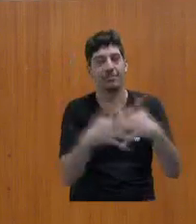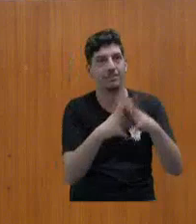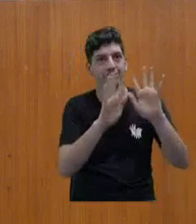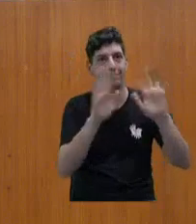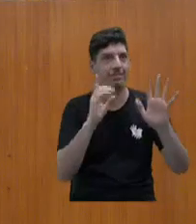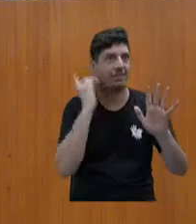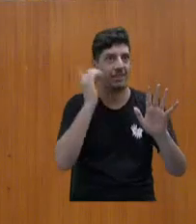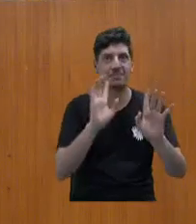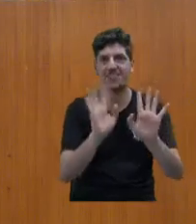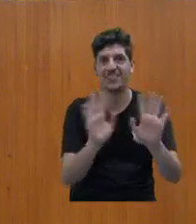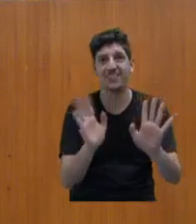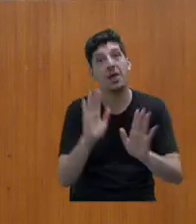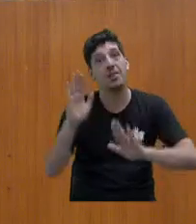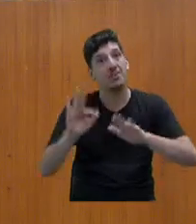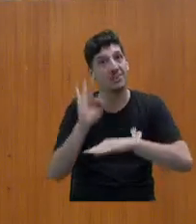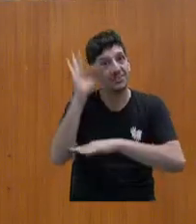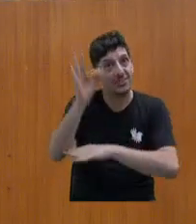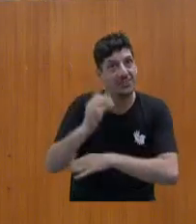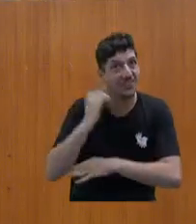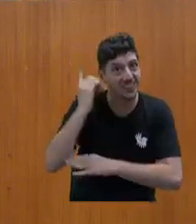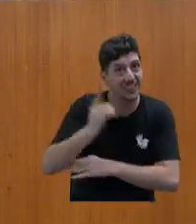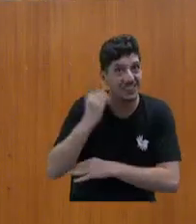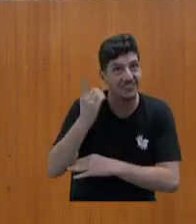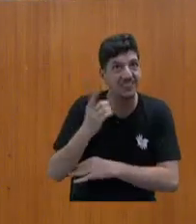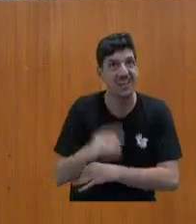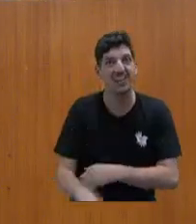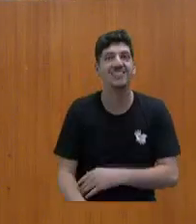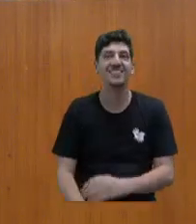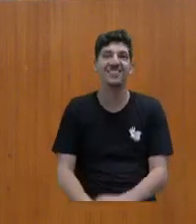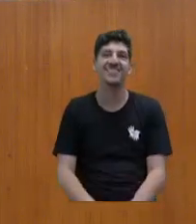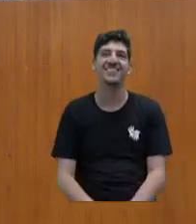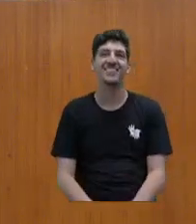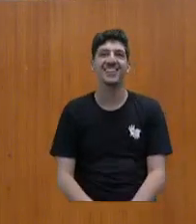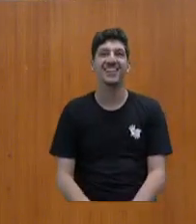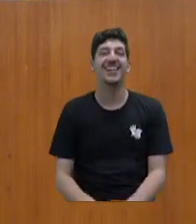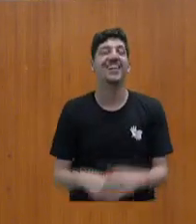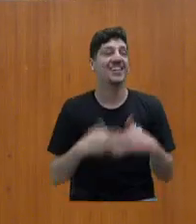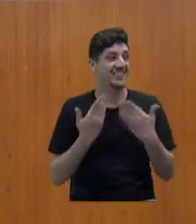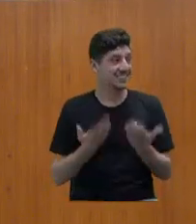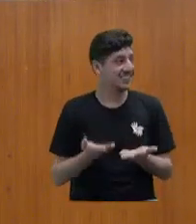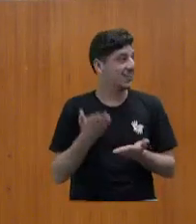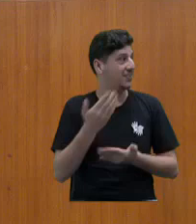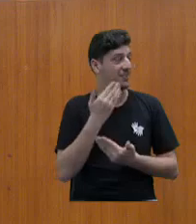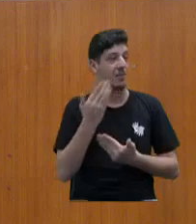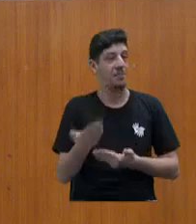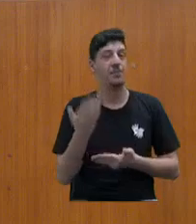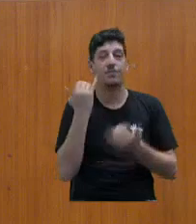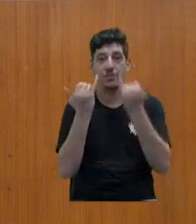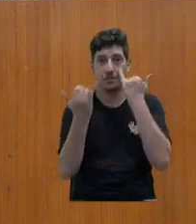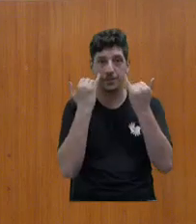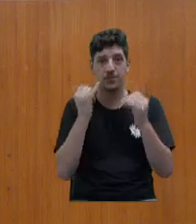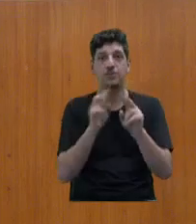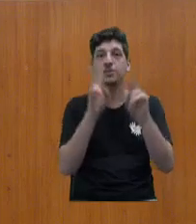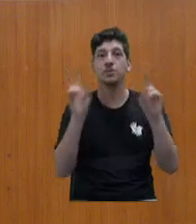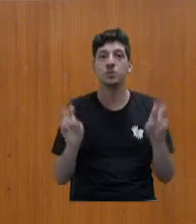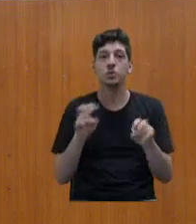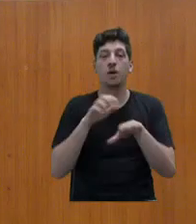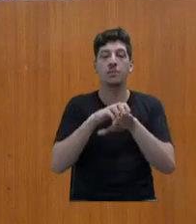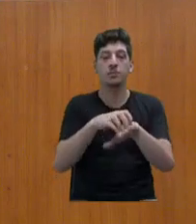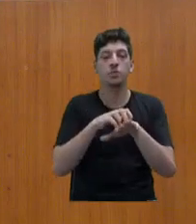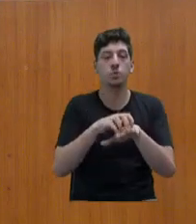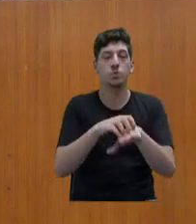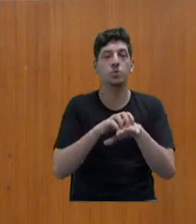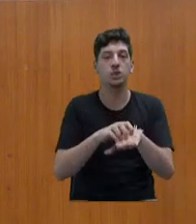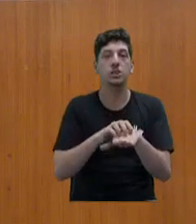Quem sabe se eu seja um deputado um dia. Né? Vamos lá. Você solicitou aqui a informação sobre a sinalização turística das